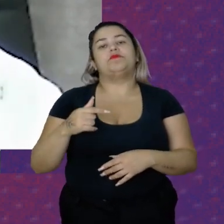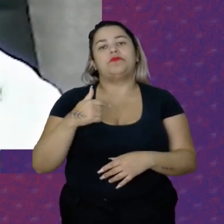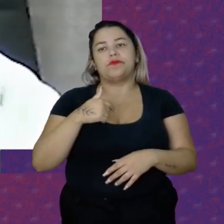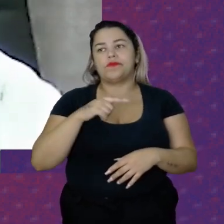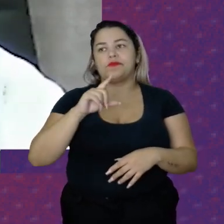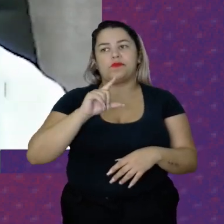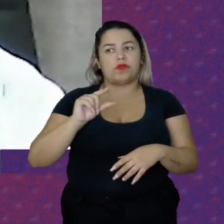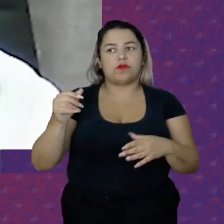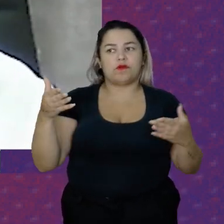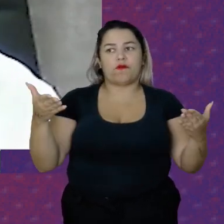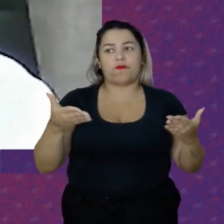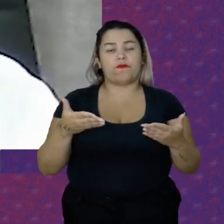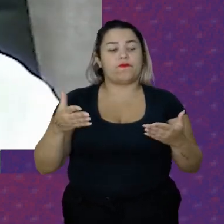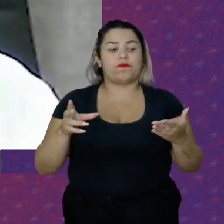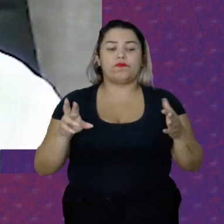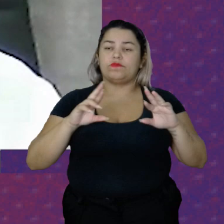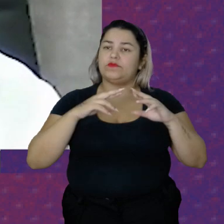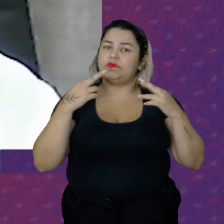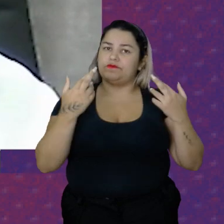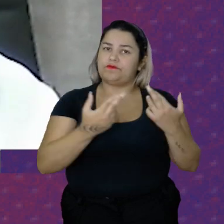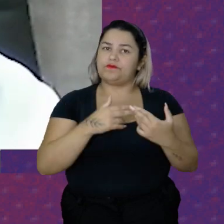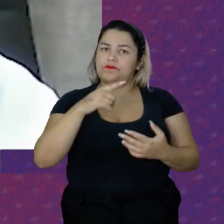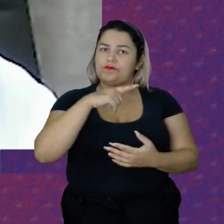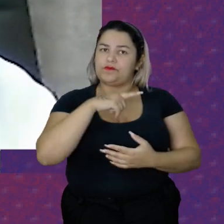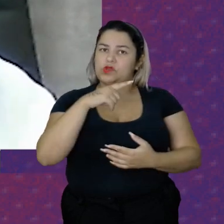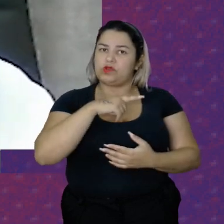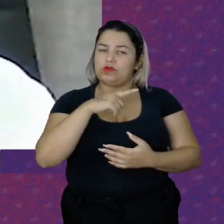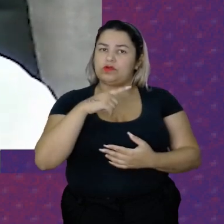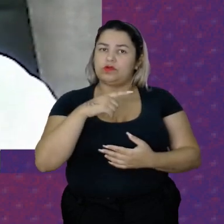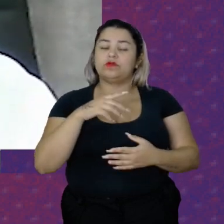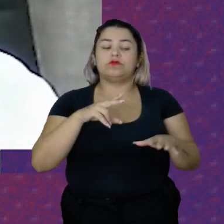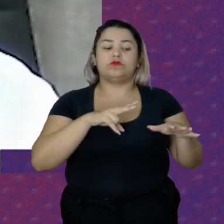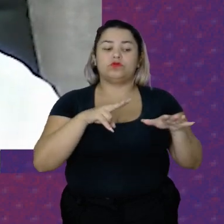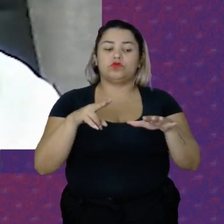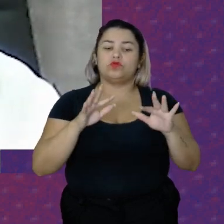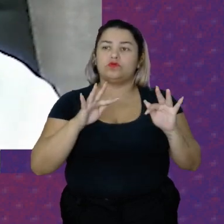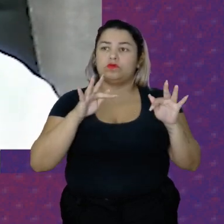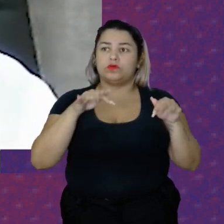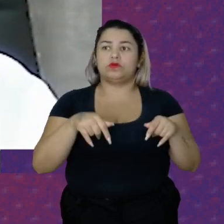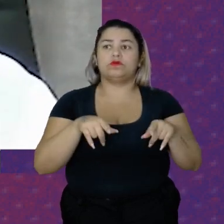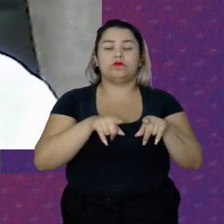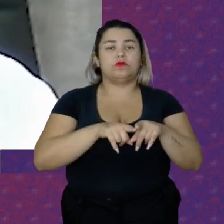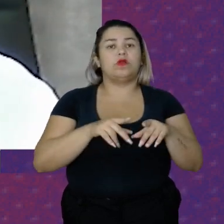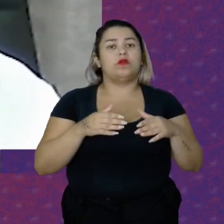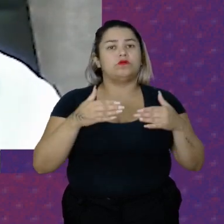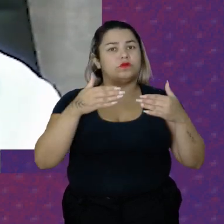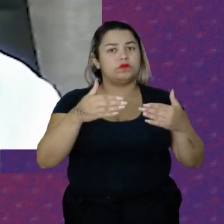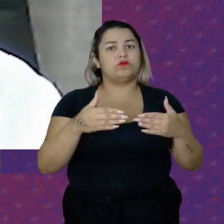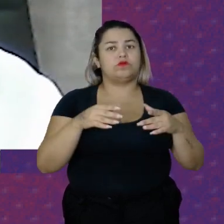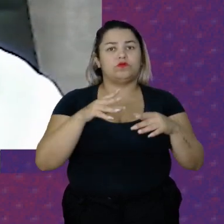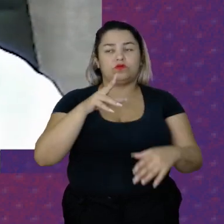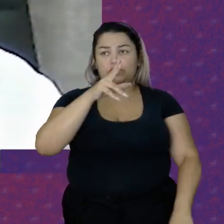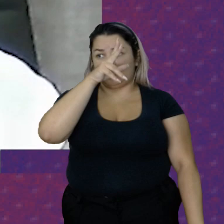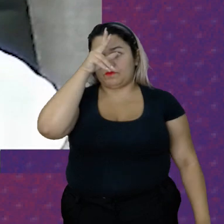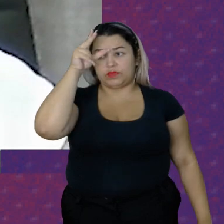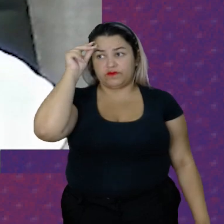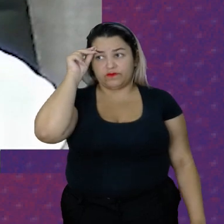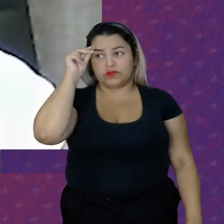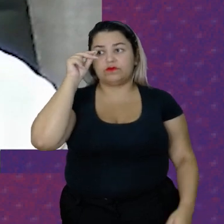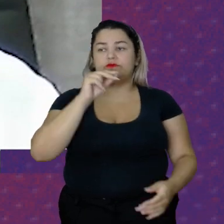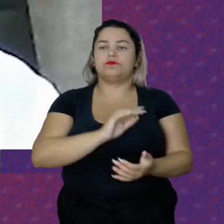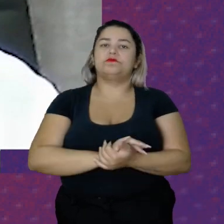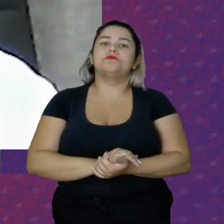saindo agora de uma reunião que teve nesse último final de semana da Frente Nacional de Prefeitos,